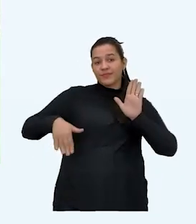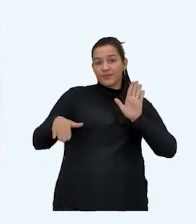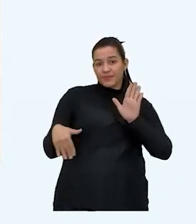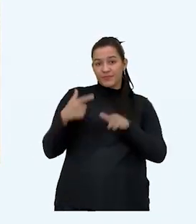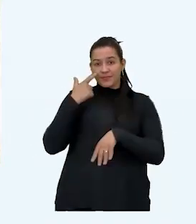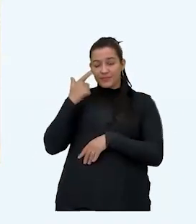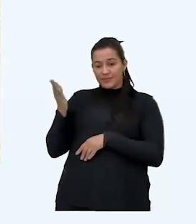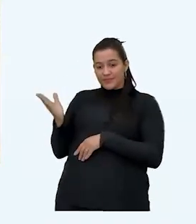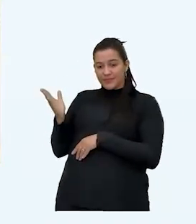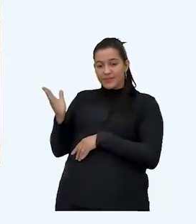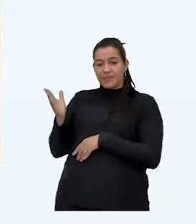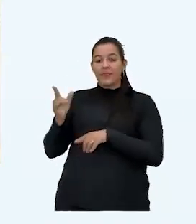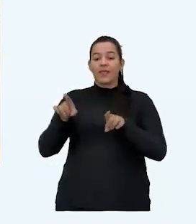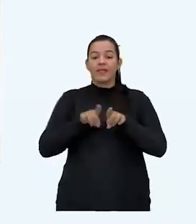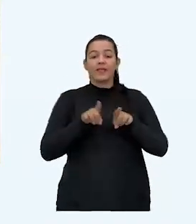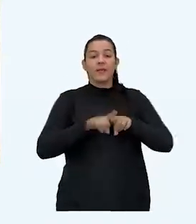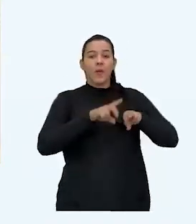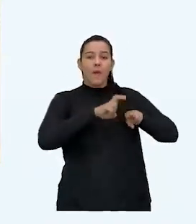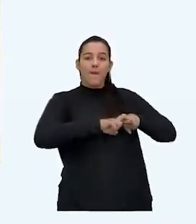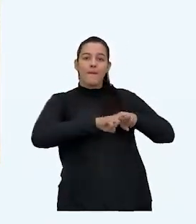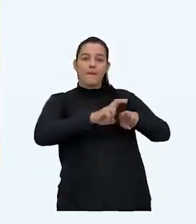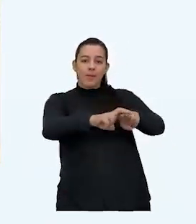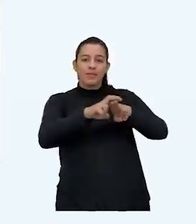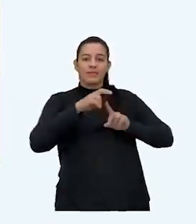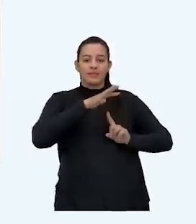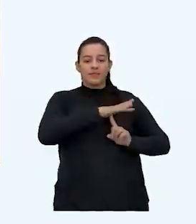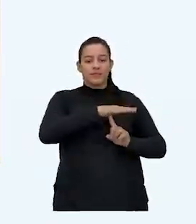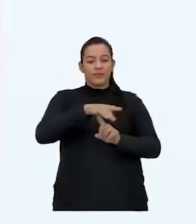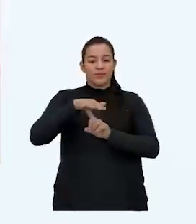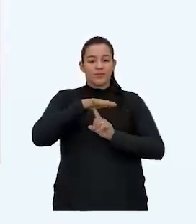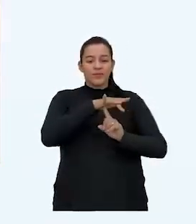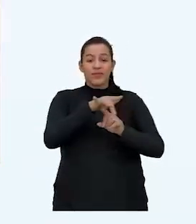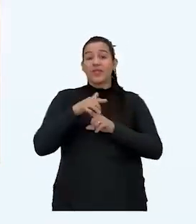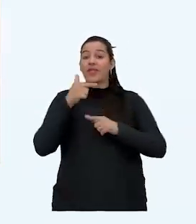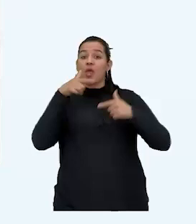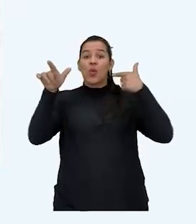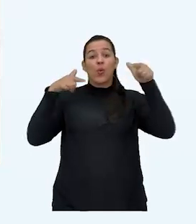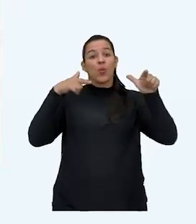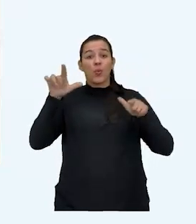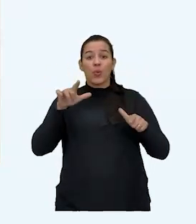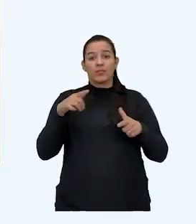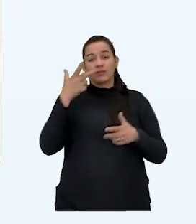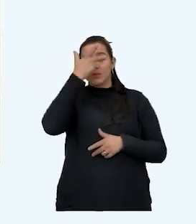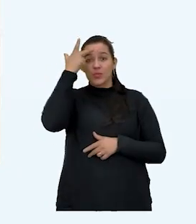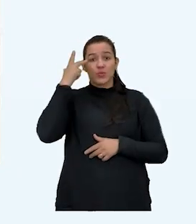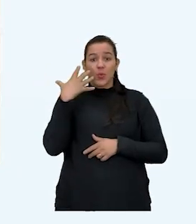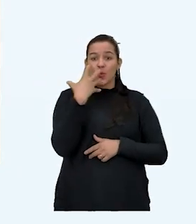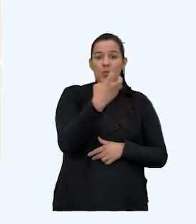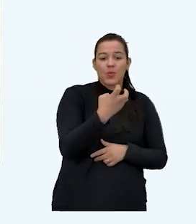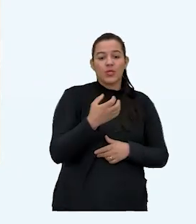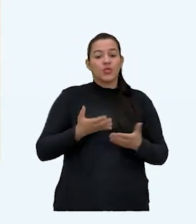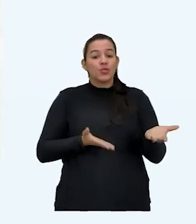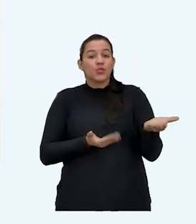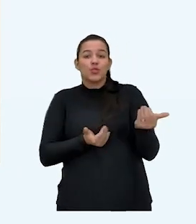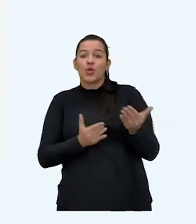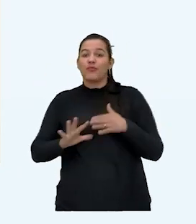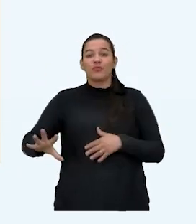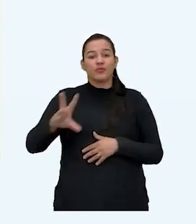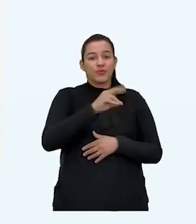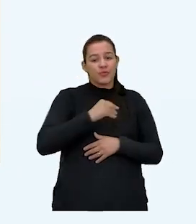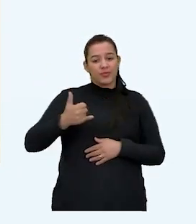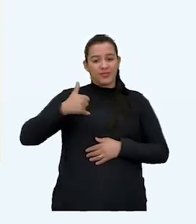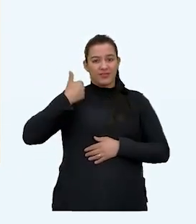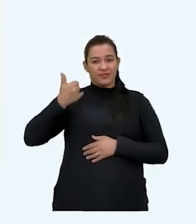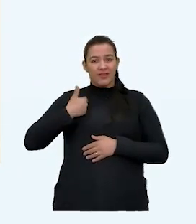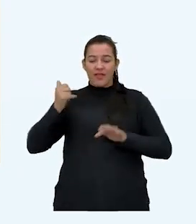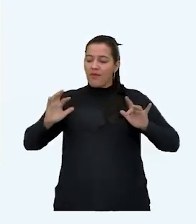de Cabo Verde, os bancos da pracinha têm outro público cativo. Jovens de todas as idades que